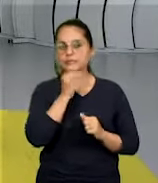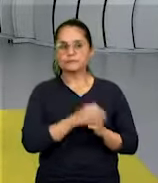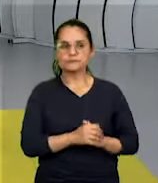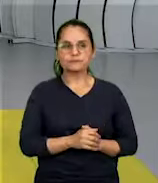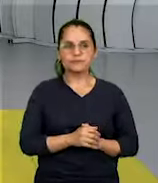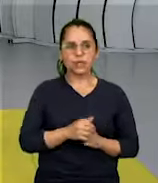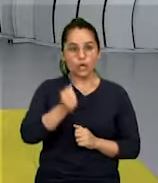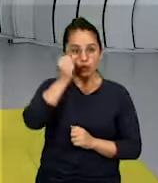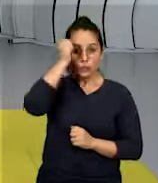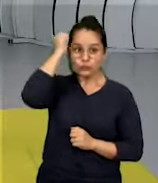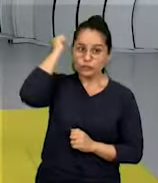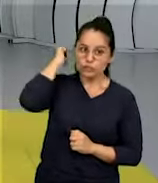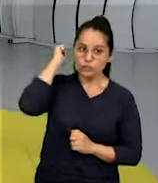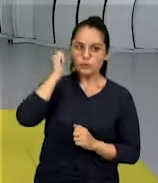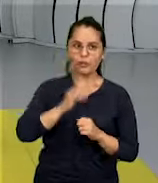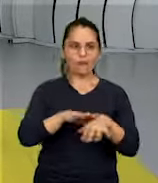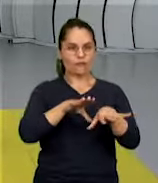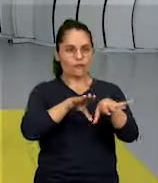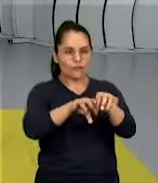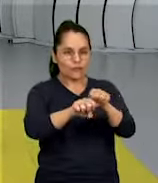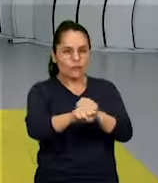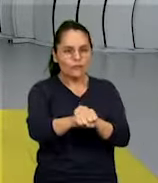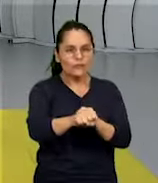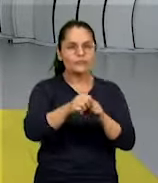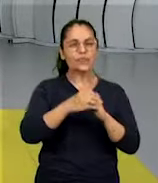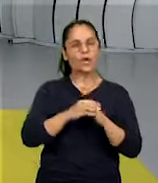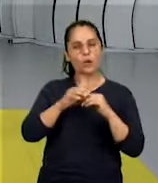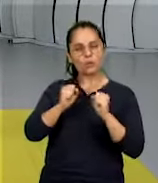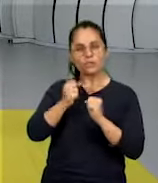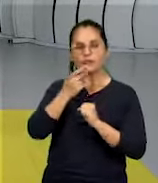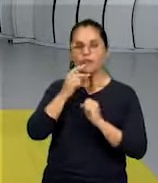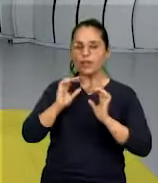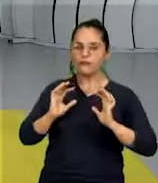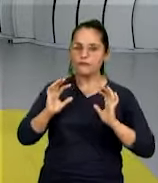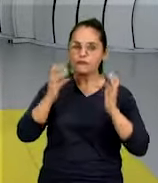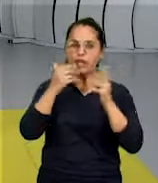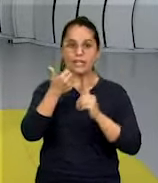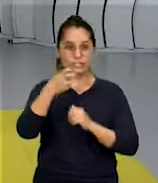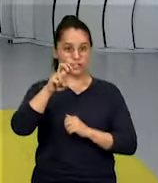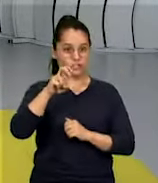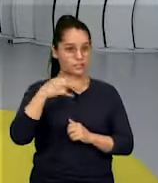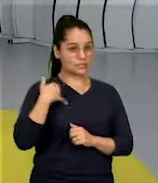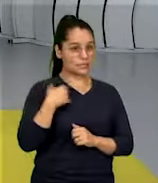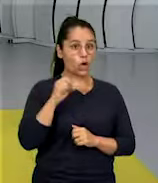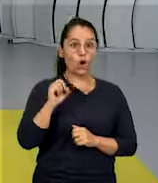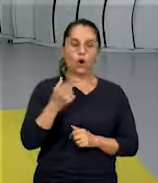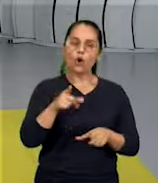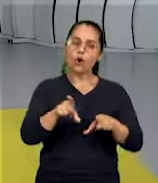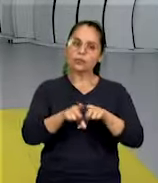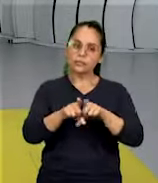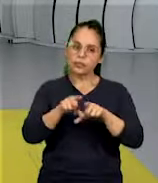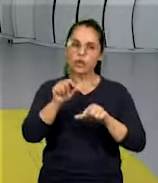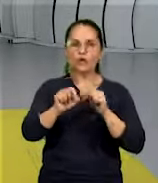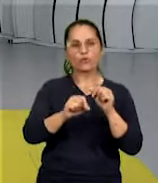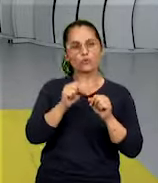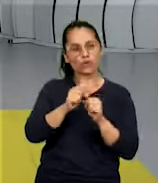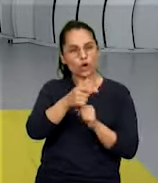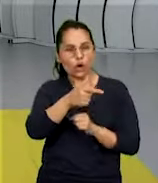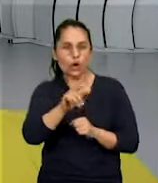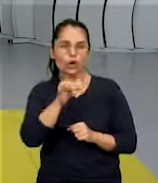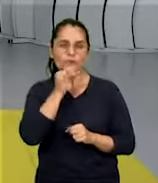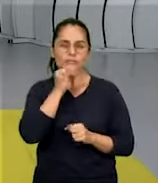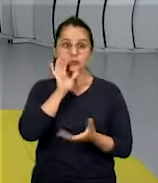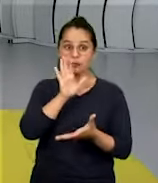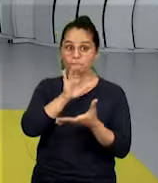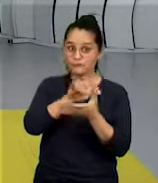no vestibular, na formatura, podemos falar na festa de 15 anos, ou também temos outros, como por